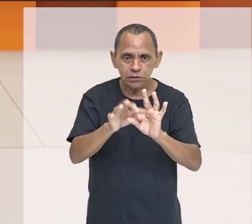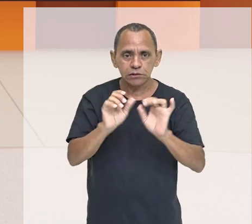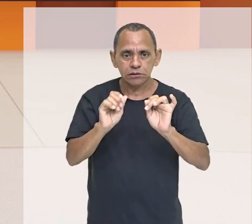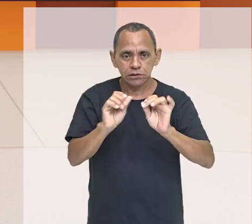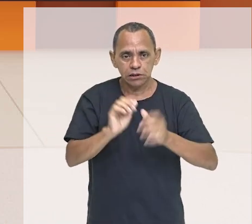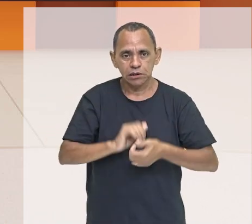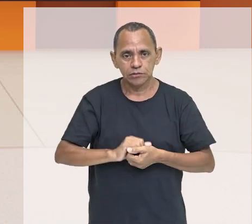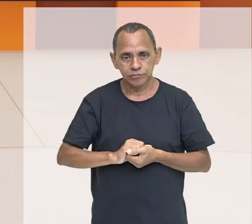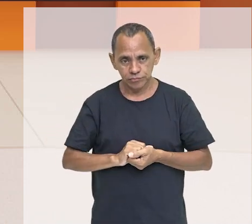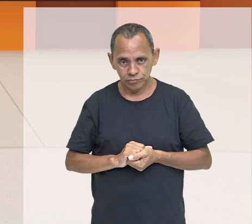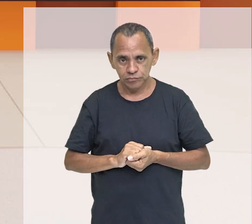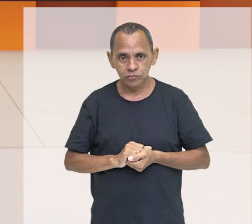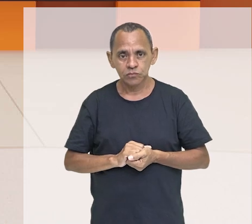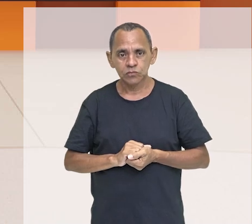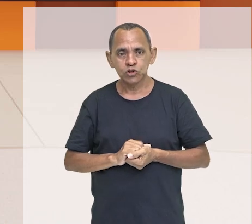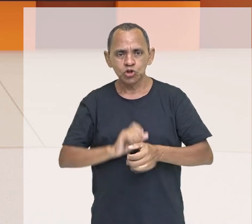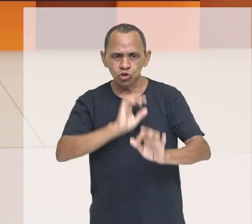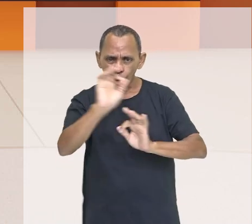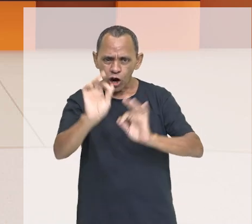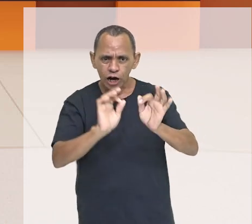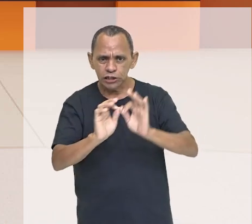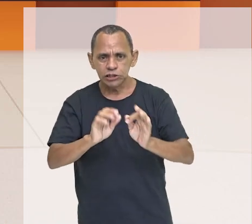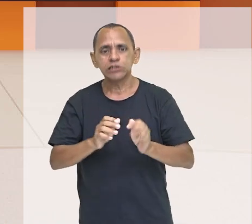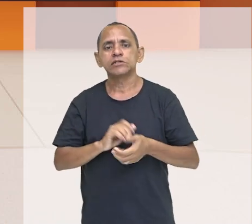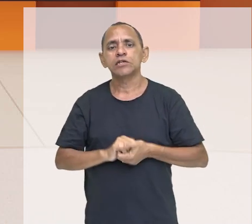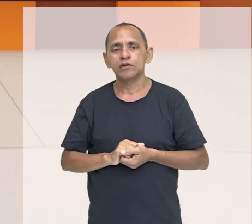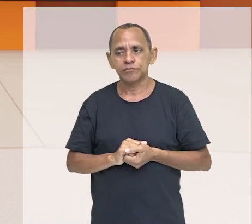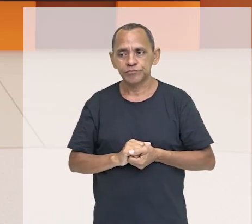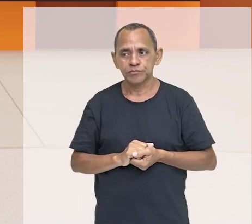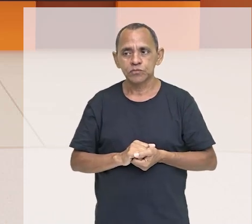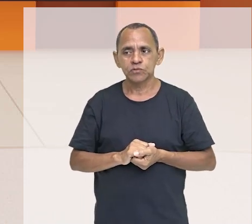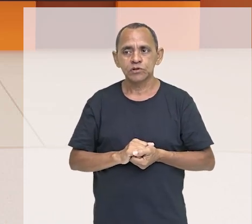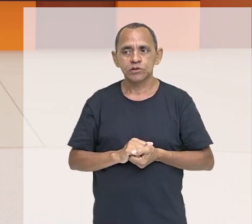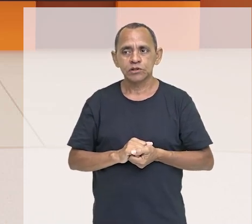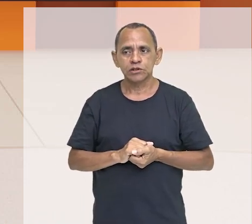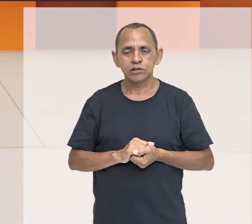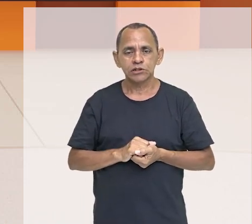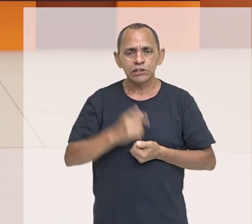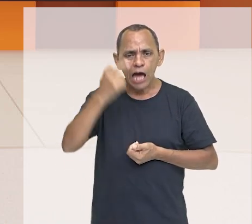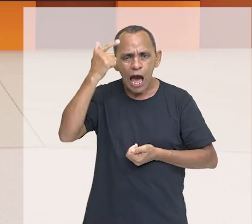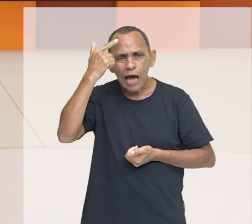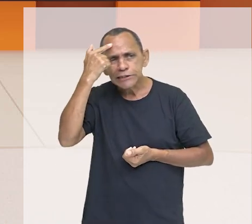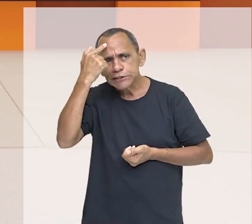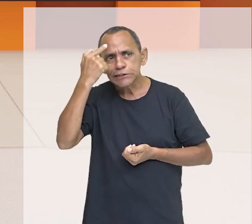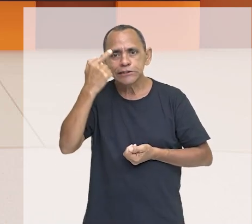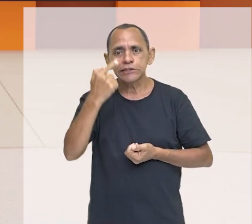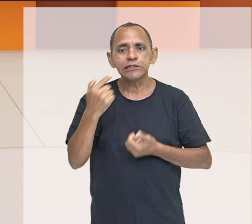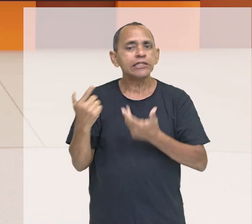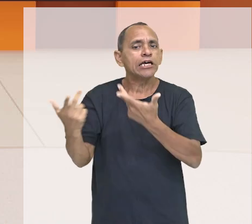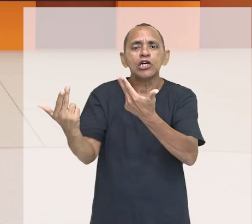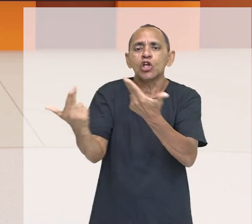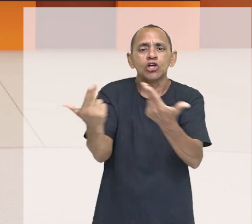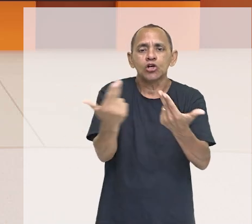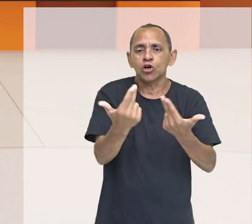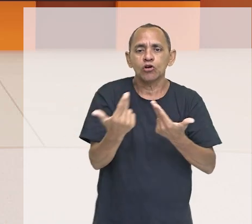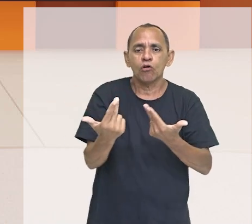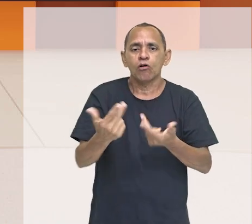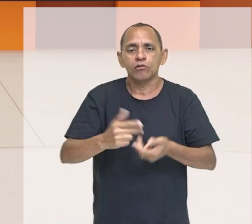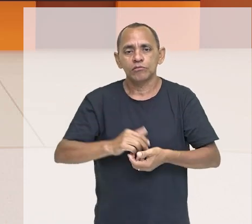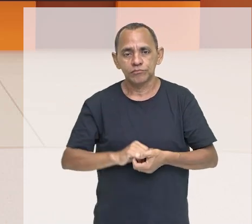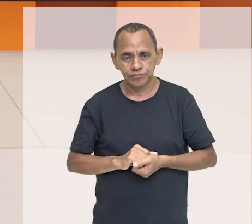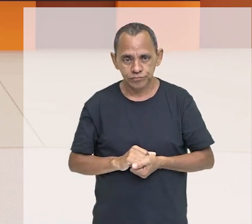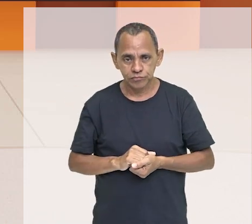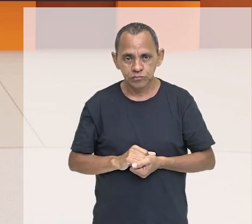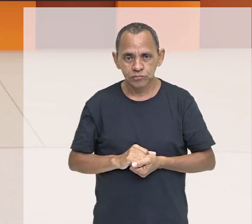você congrega ou comunga daquela ideologia, né? Muito bem. E aí nós vamos ver